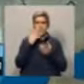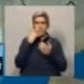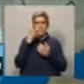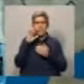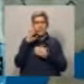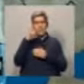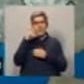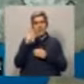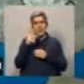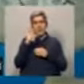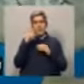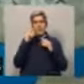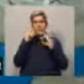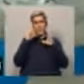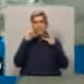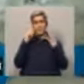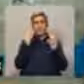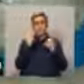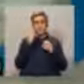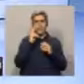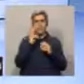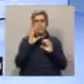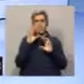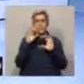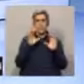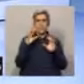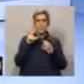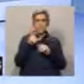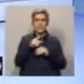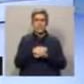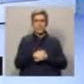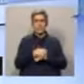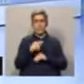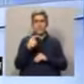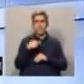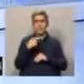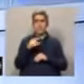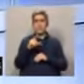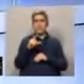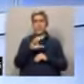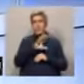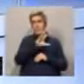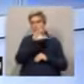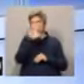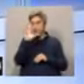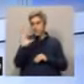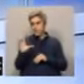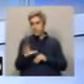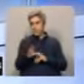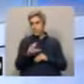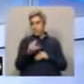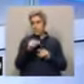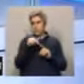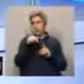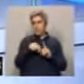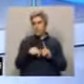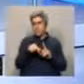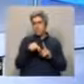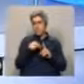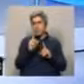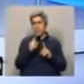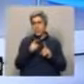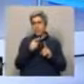amanhã, muita nebulosidade. Vamos começar por ver aqui as imagens de satélite. Nós temos tido uma zona anticiclónica aqui a sul da Península Ibérica. Ela está a